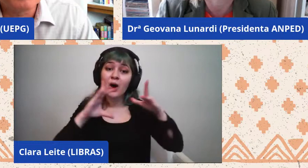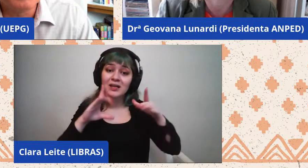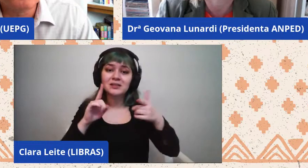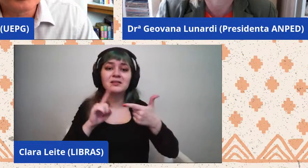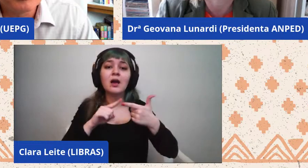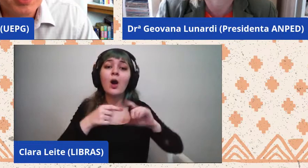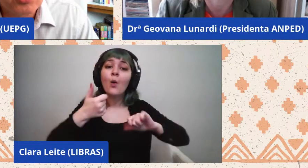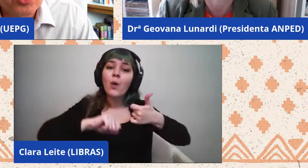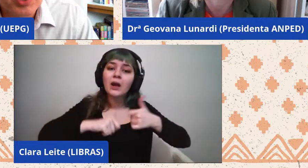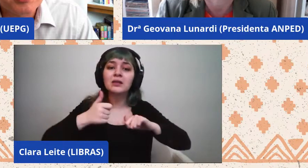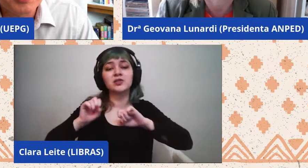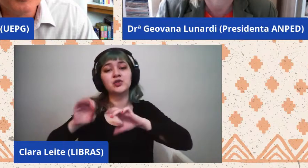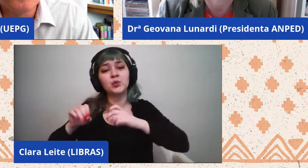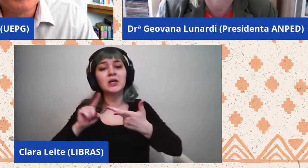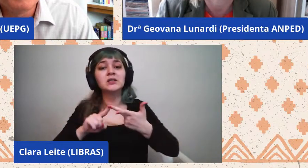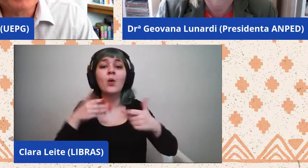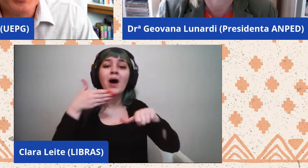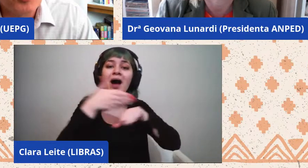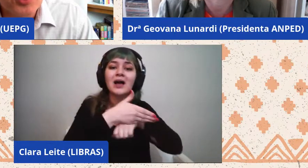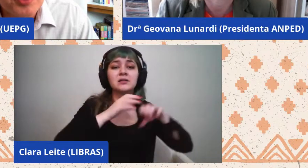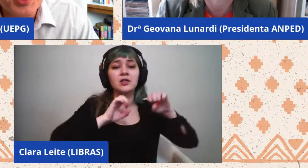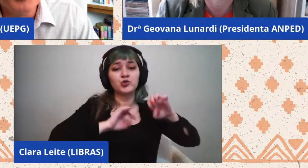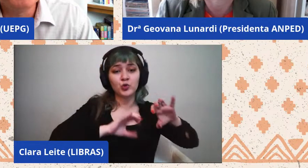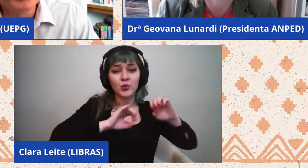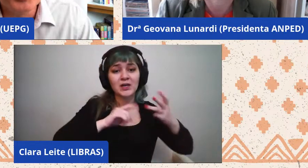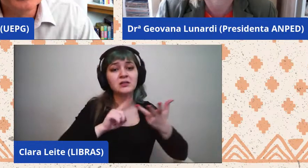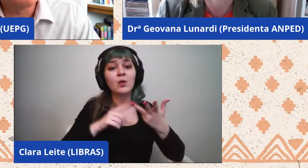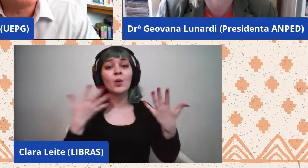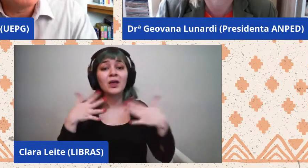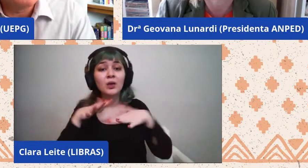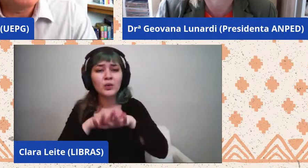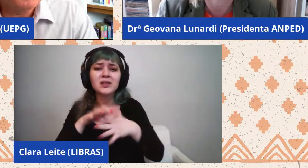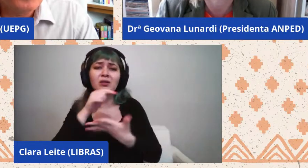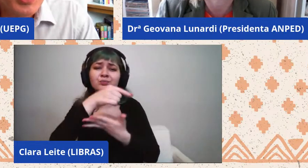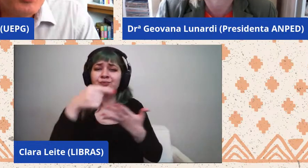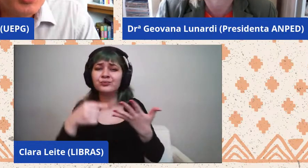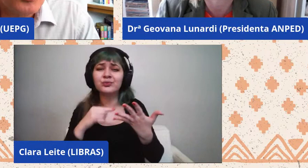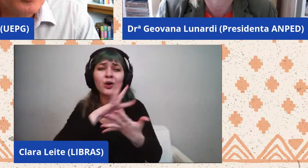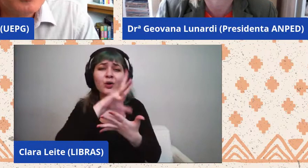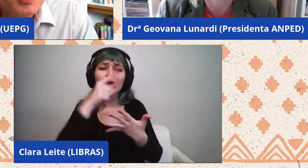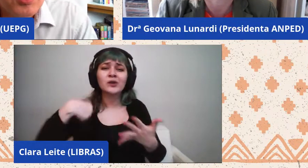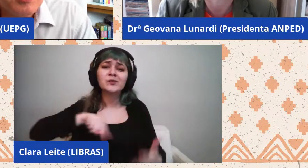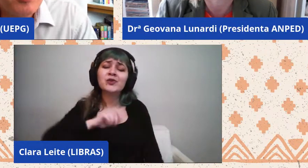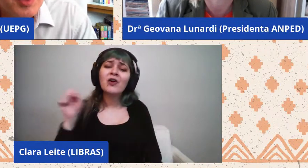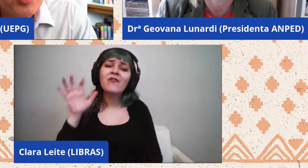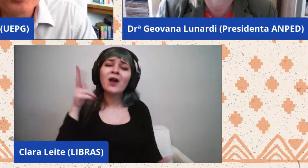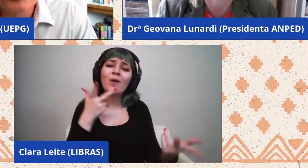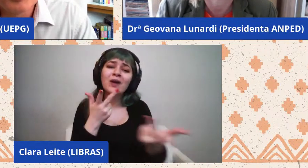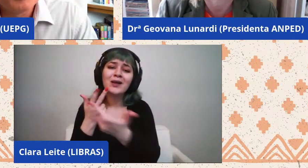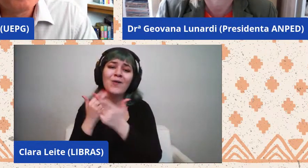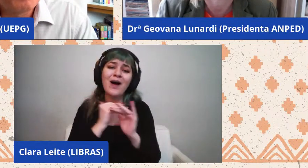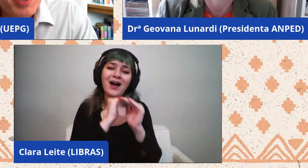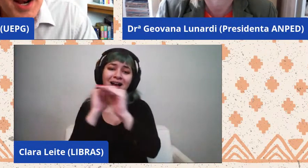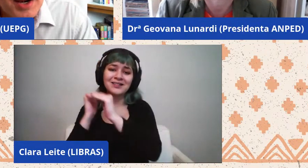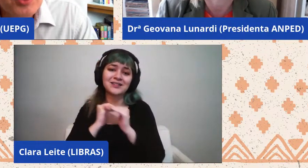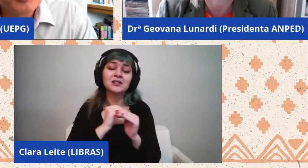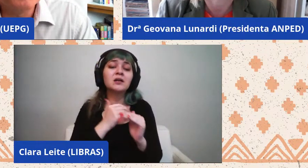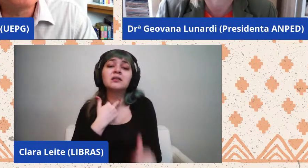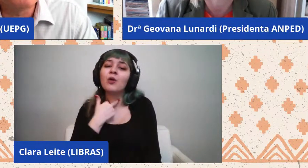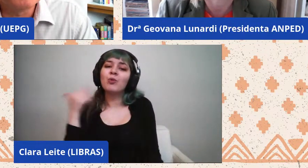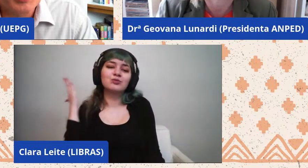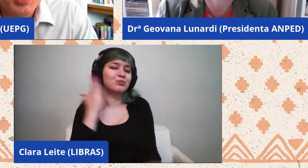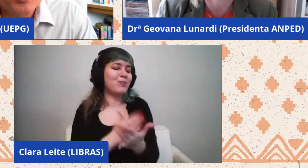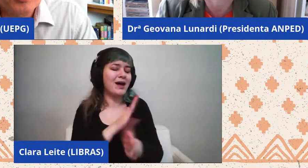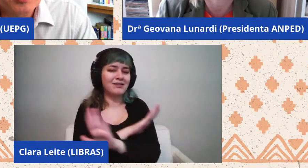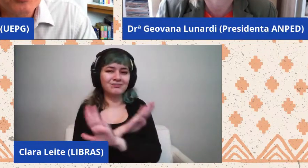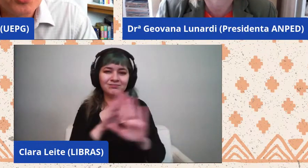qualidade da educação, o acesso à educação, a inclusão, tudo isso. Então, eu creio que nós não devemos parar, nós